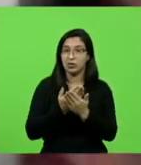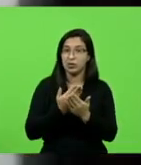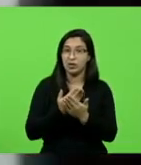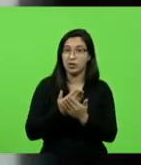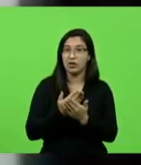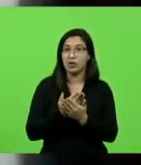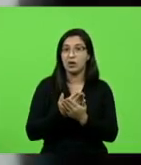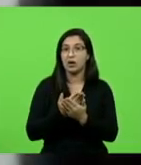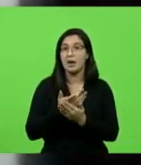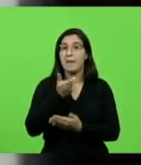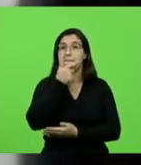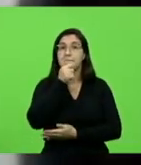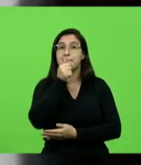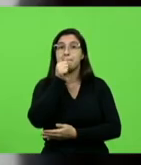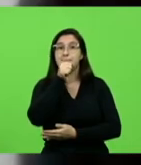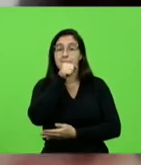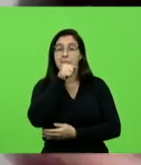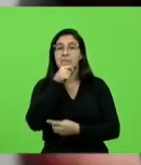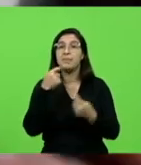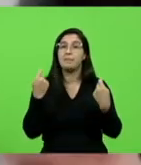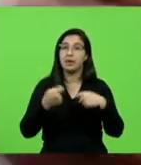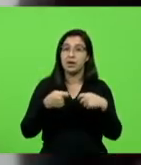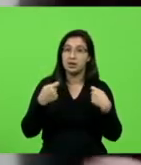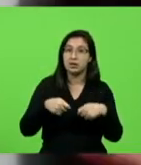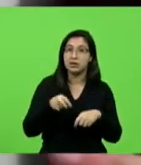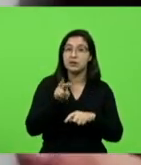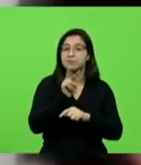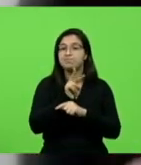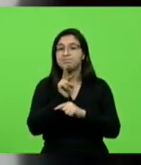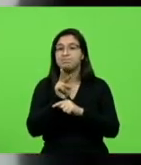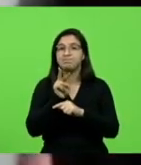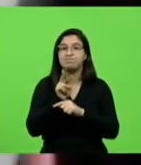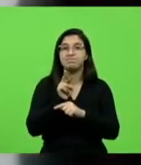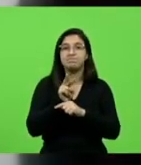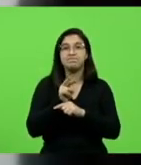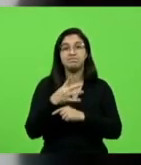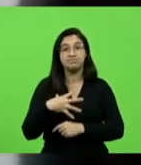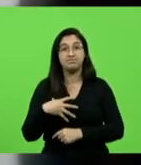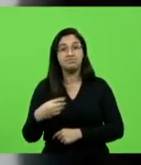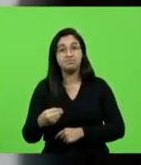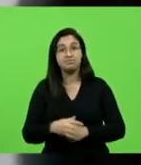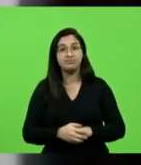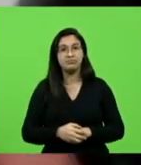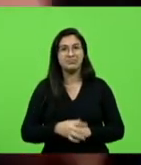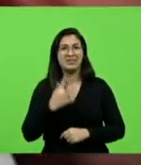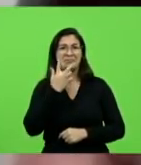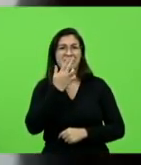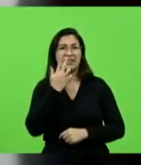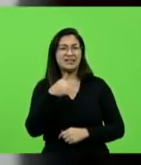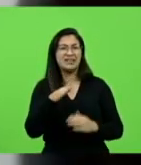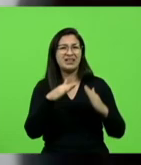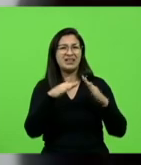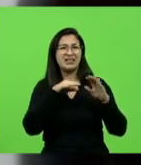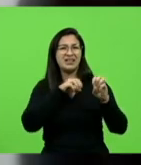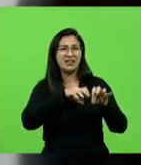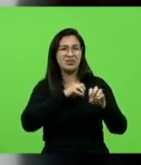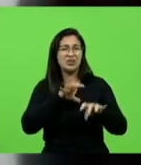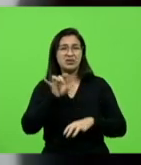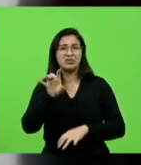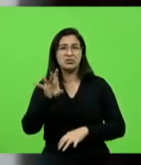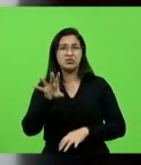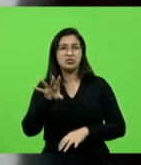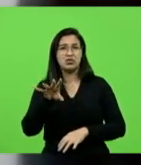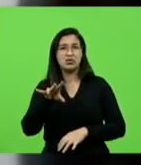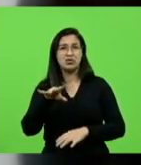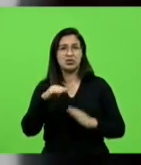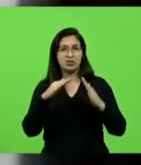de educar os filhos. Parece que hoje em dia a gente acha que a educação acontece só na escola. Não.